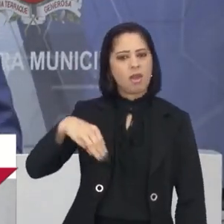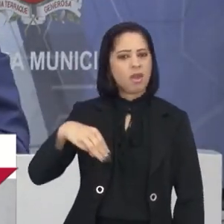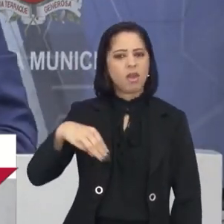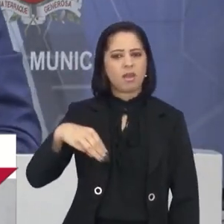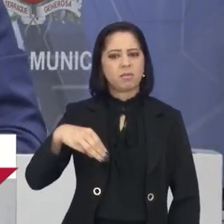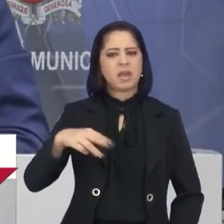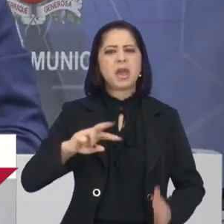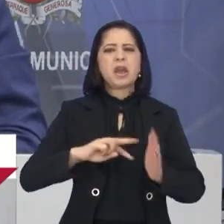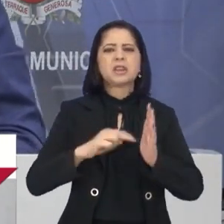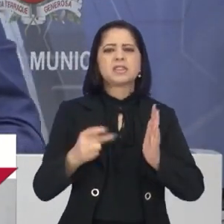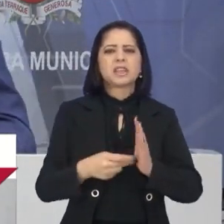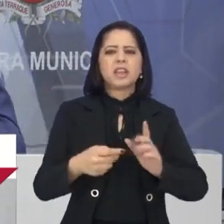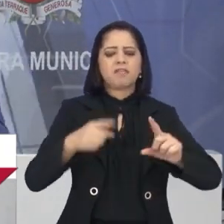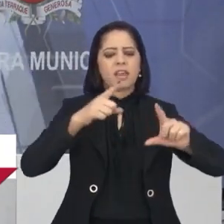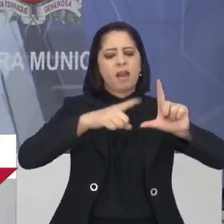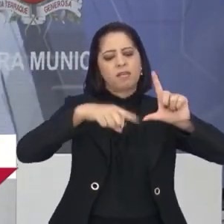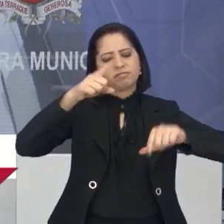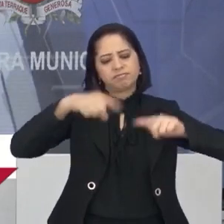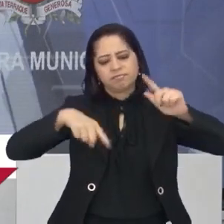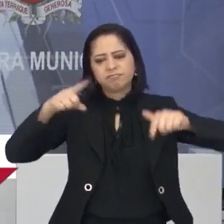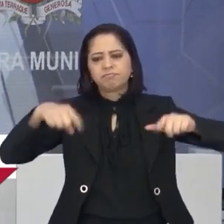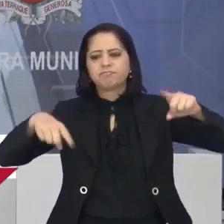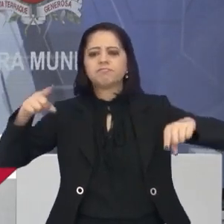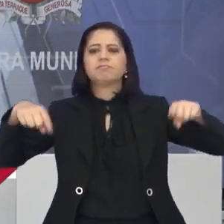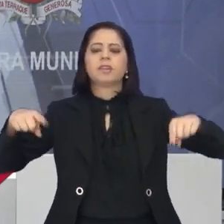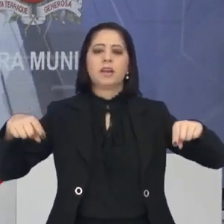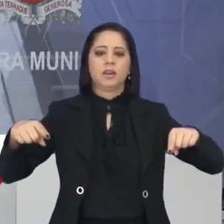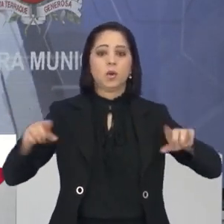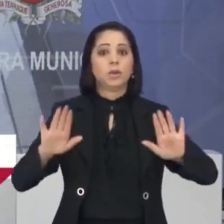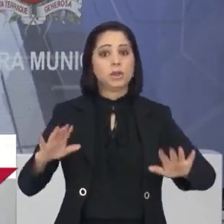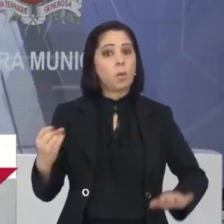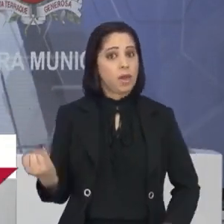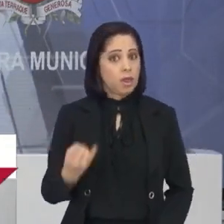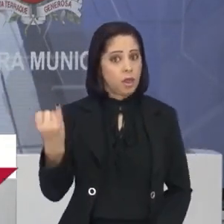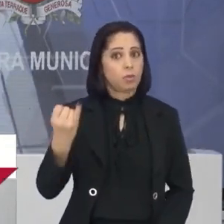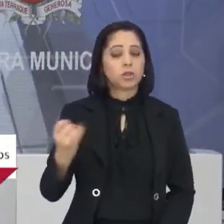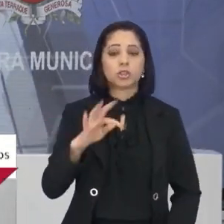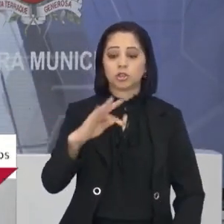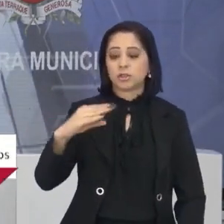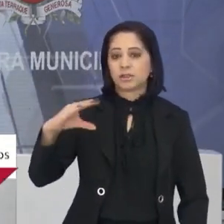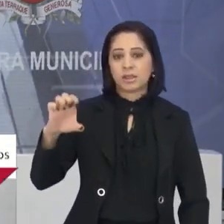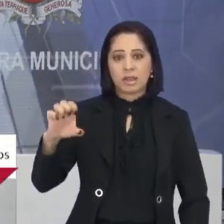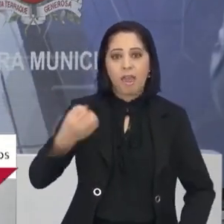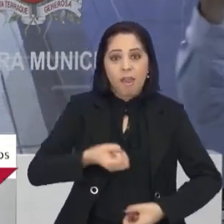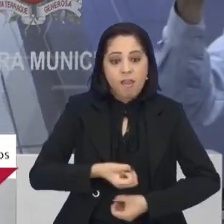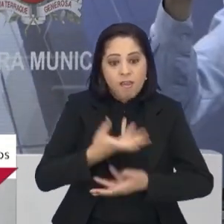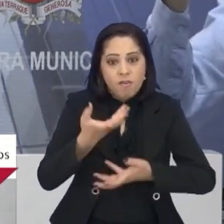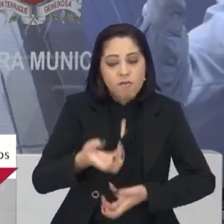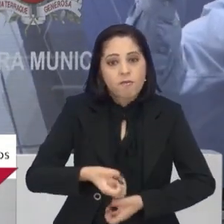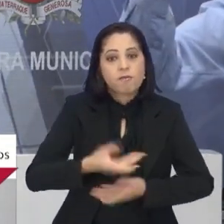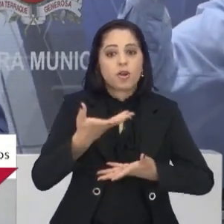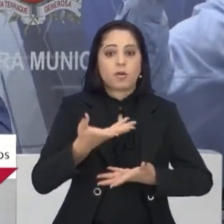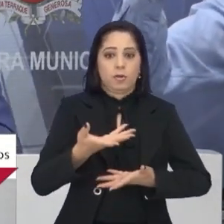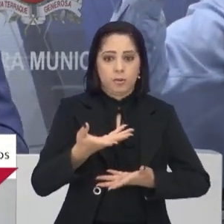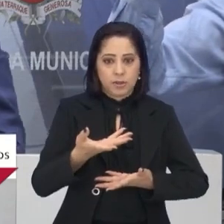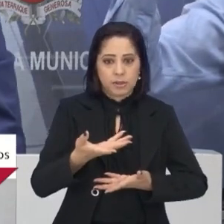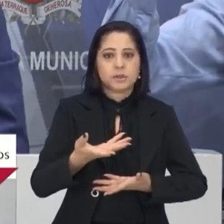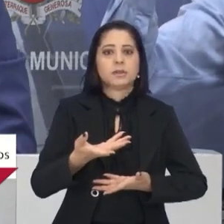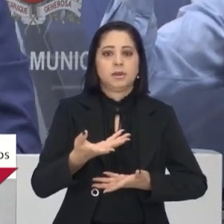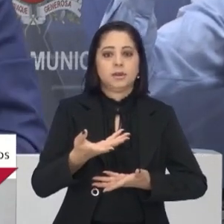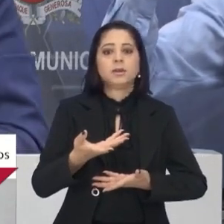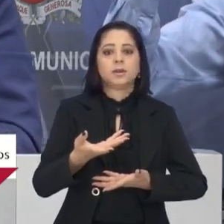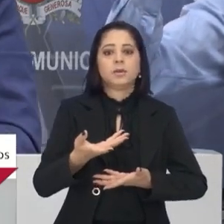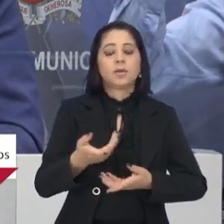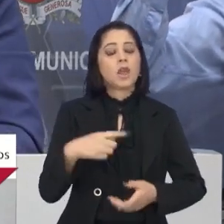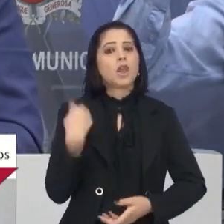indicadores de dados isso é importante quando o tribunal se coloca nessa disposição em dividir né com nós aqui com as prefeituras com os nossos técnicos